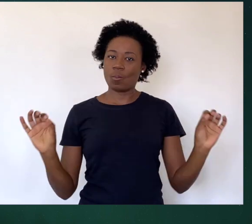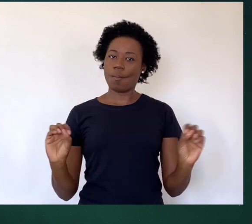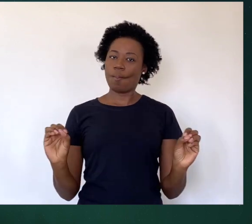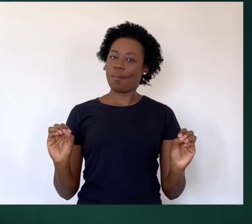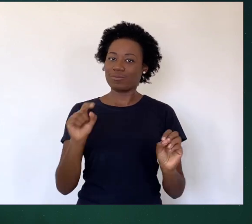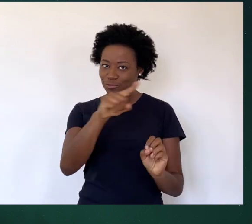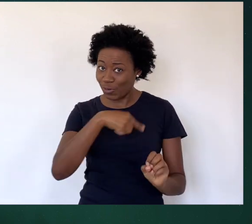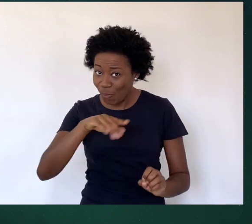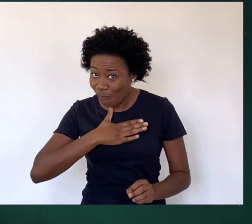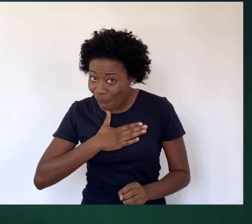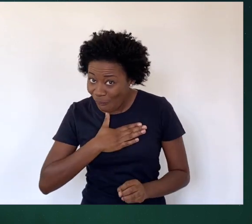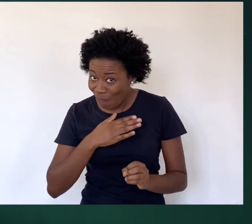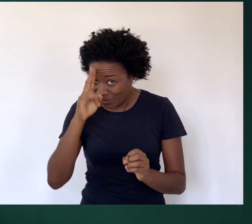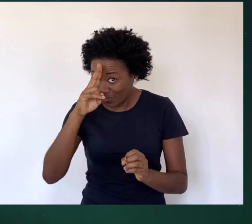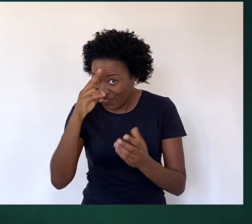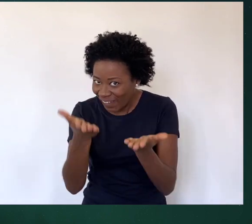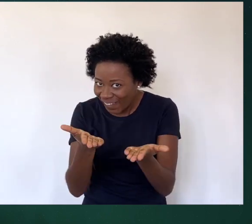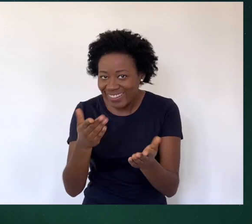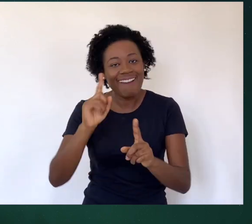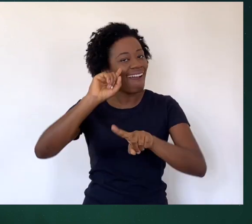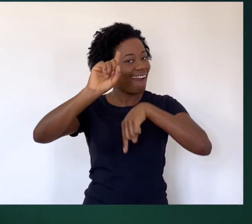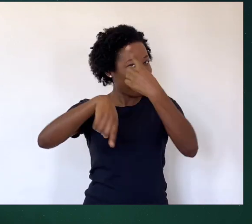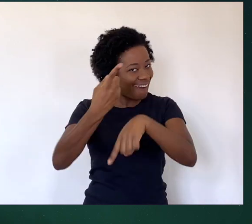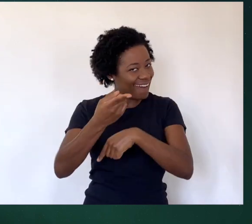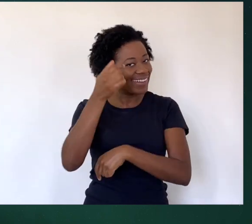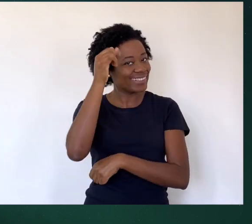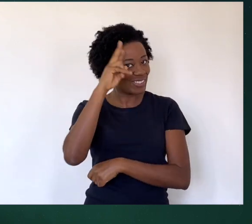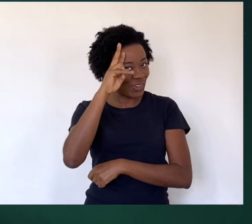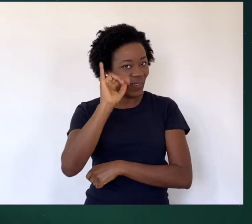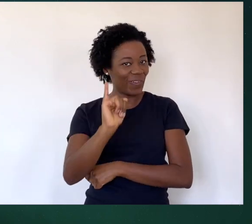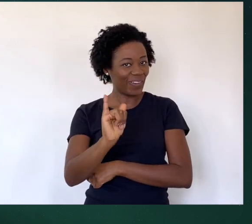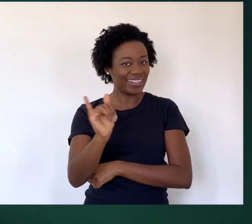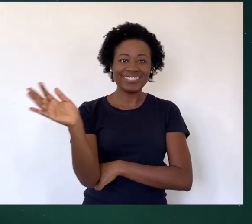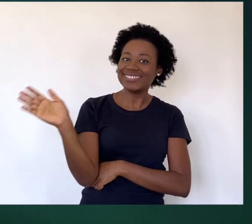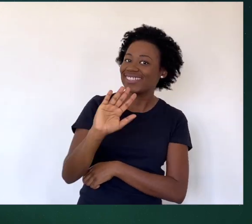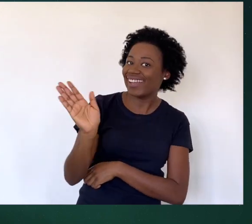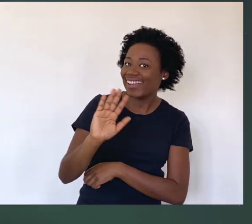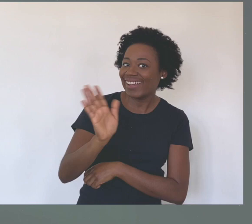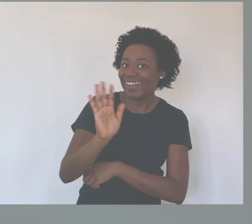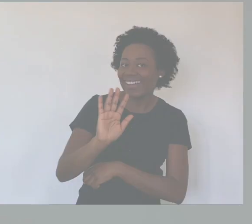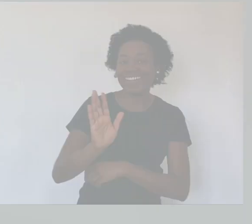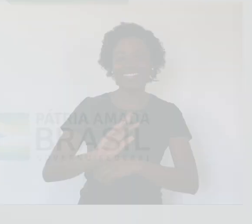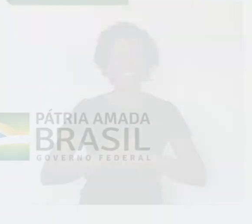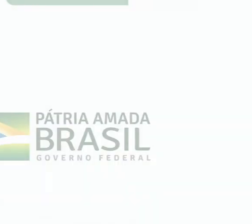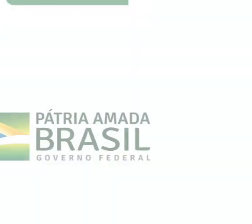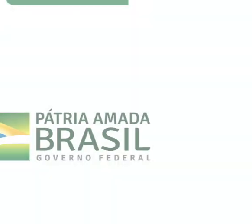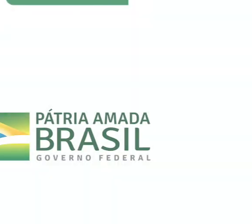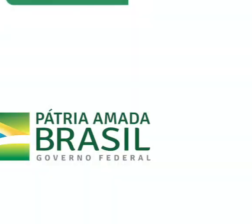medo e tenham gostado também. Até a próxima história. Tchau, tchau!